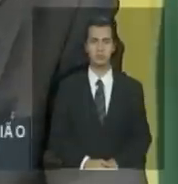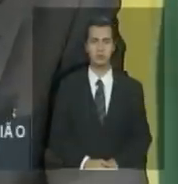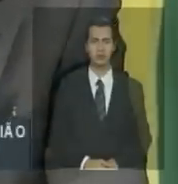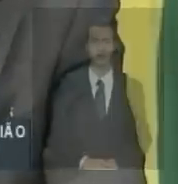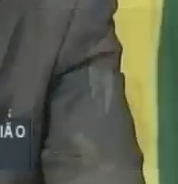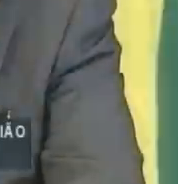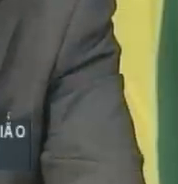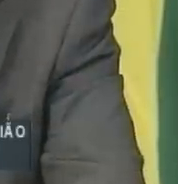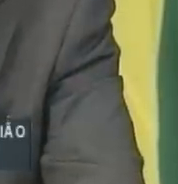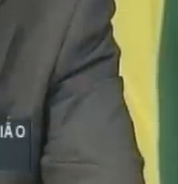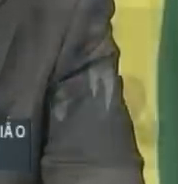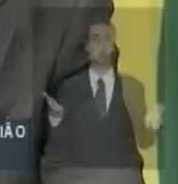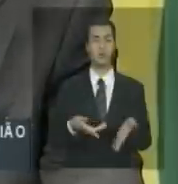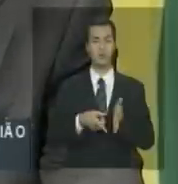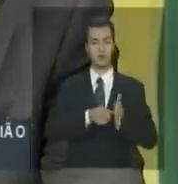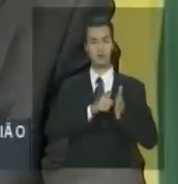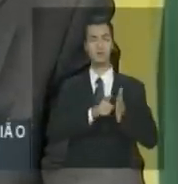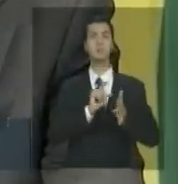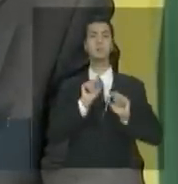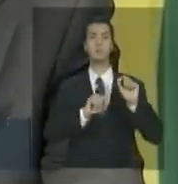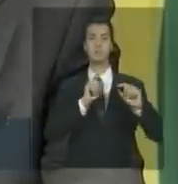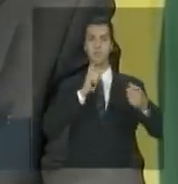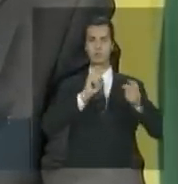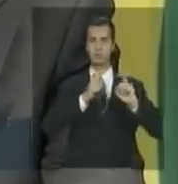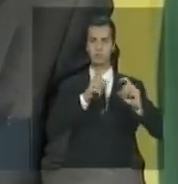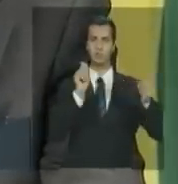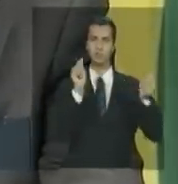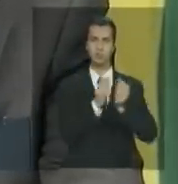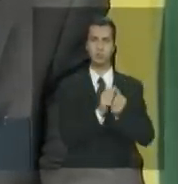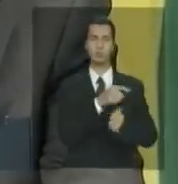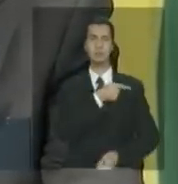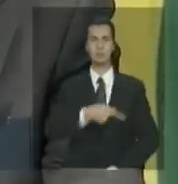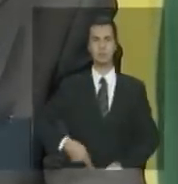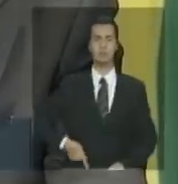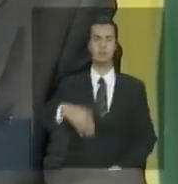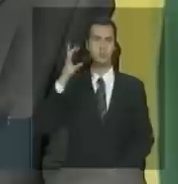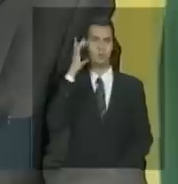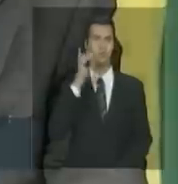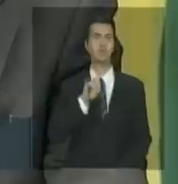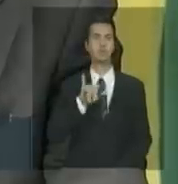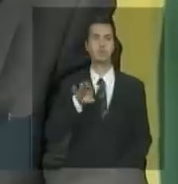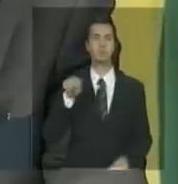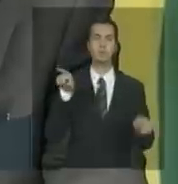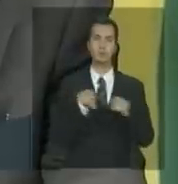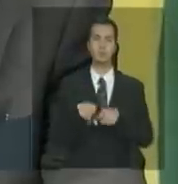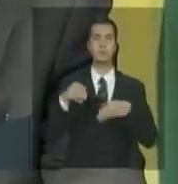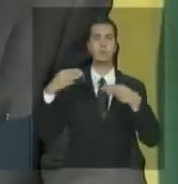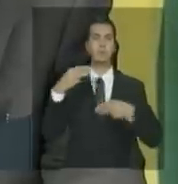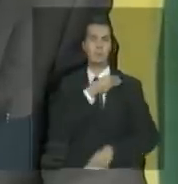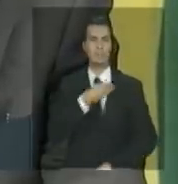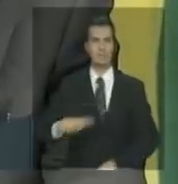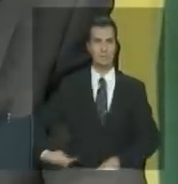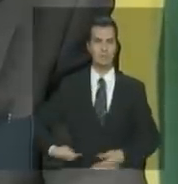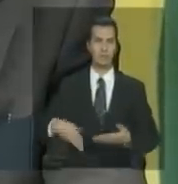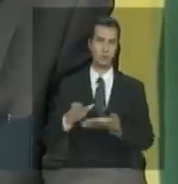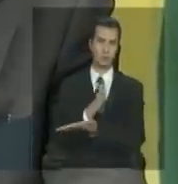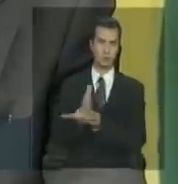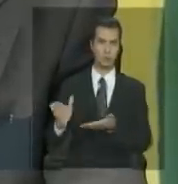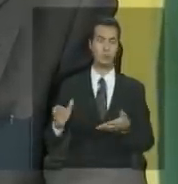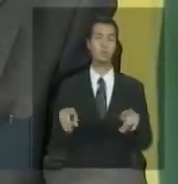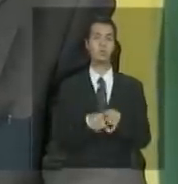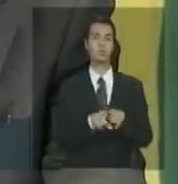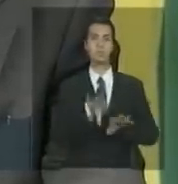Nós acabamos de fazer uma reunião com a presidenta Dilma, ministros e